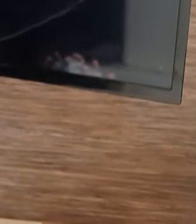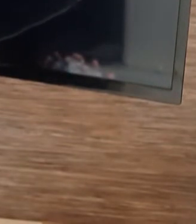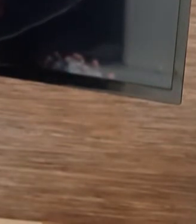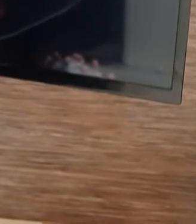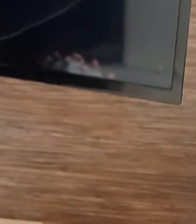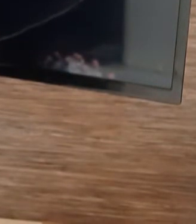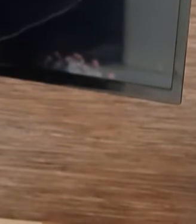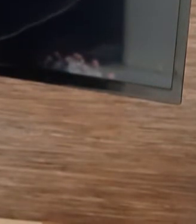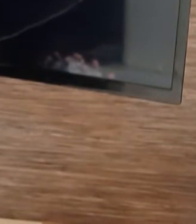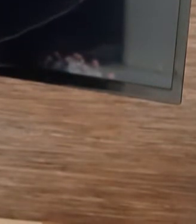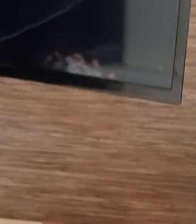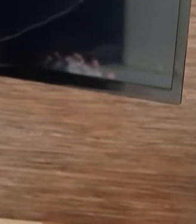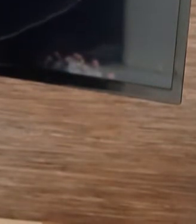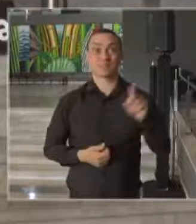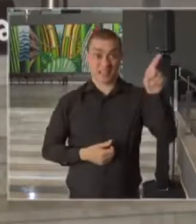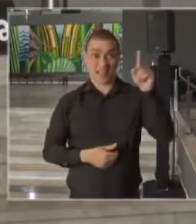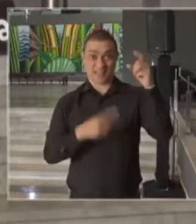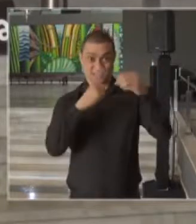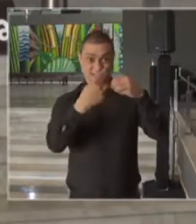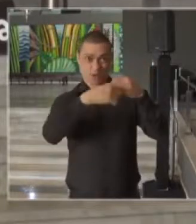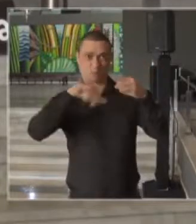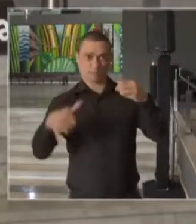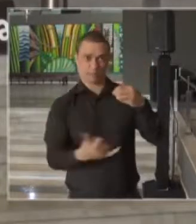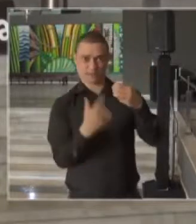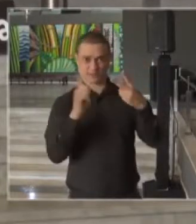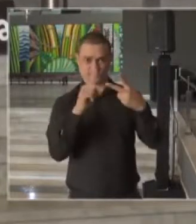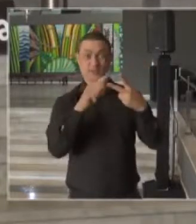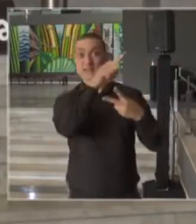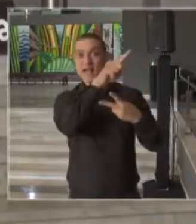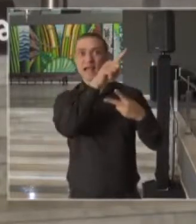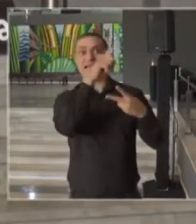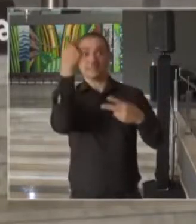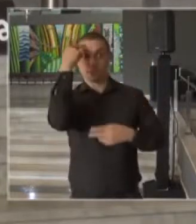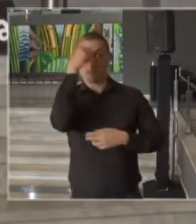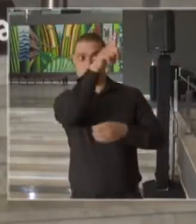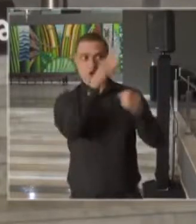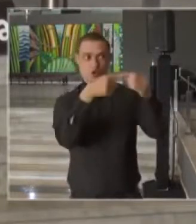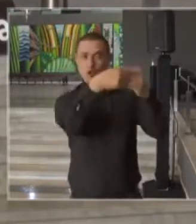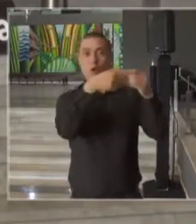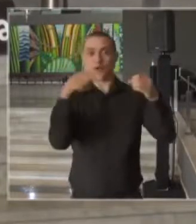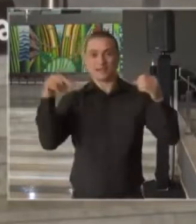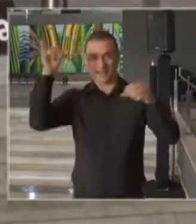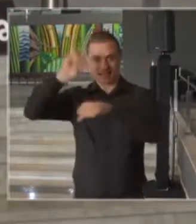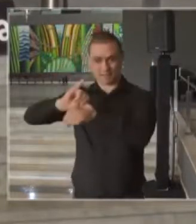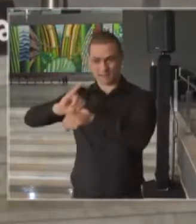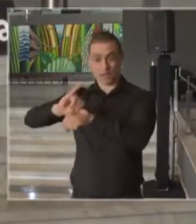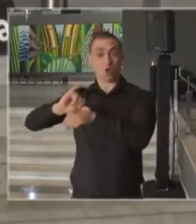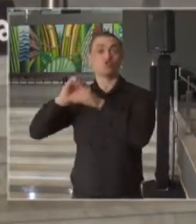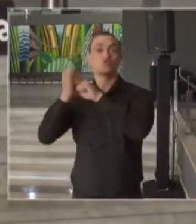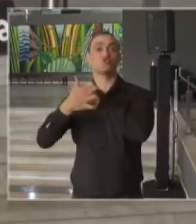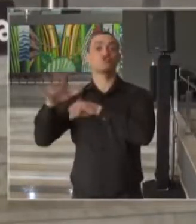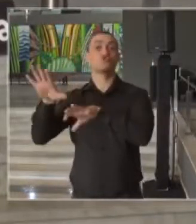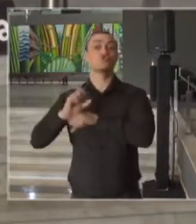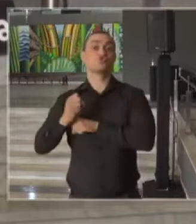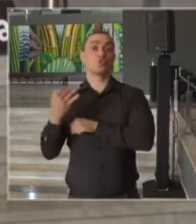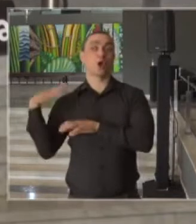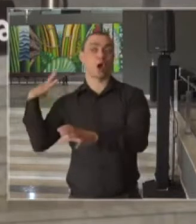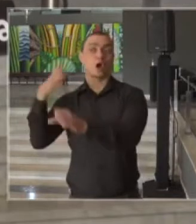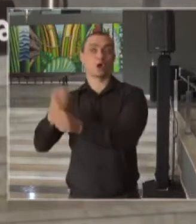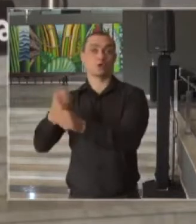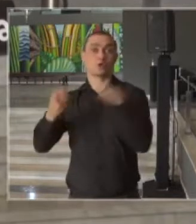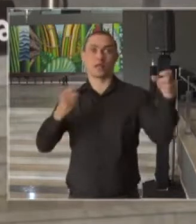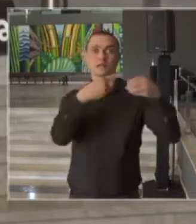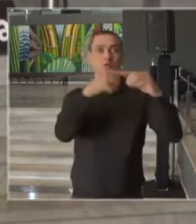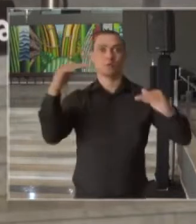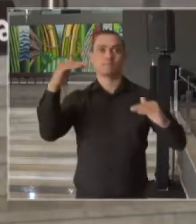agora tem mais casos que a capital o interior de são paulo passa tal agora número de casa só acumulados